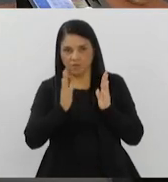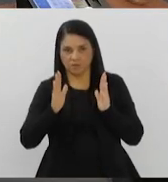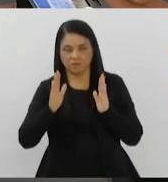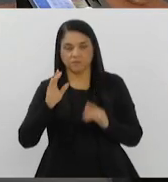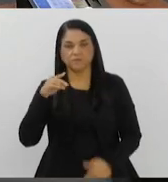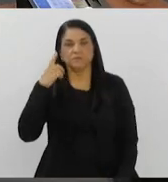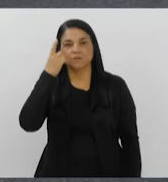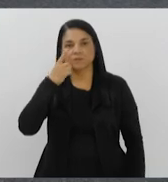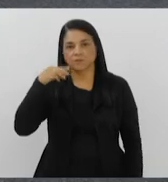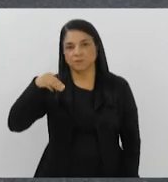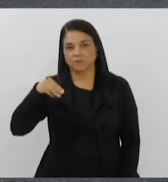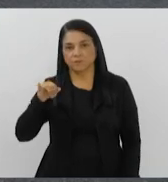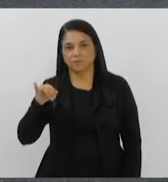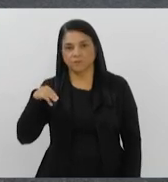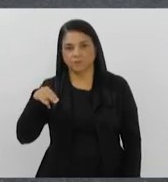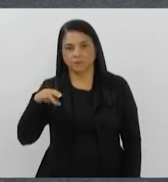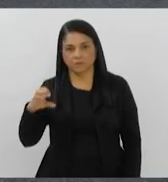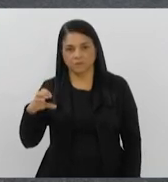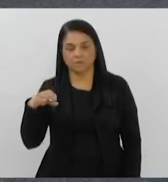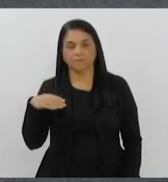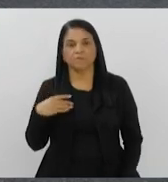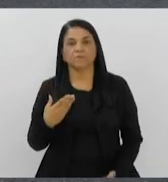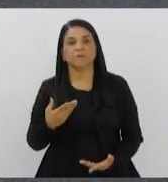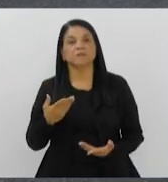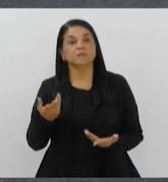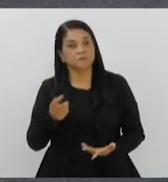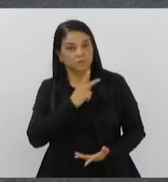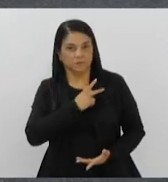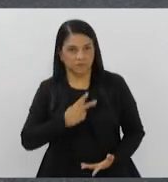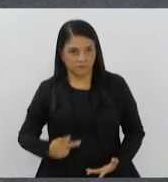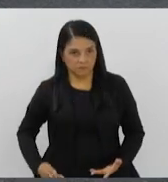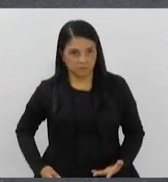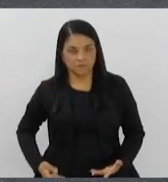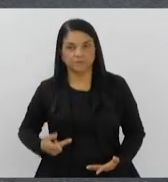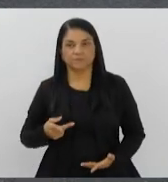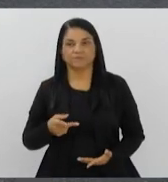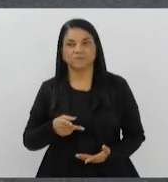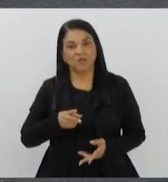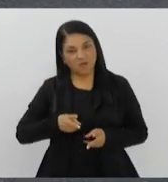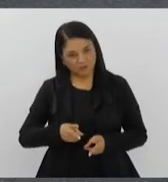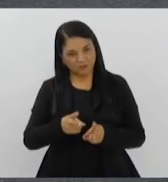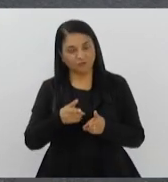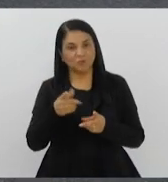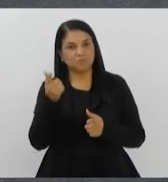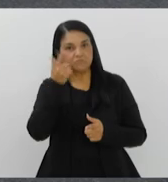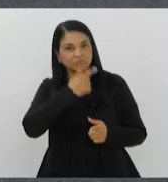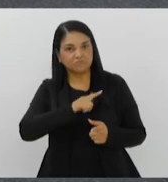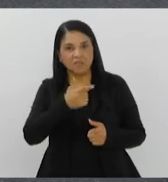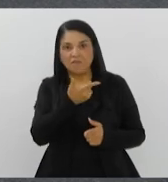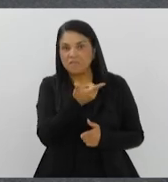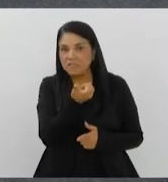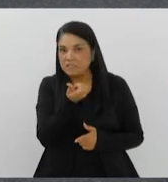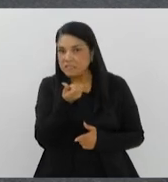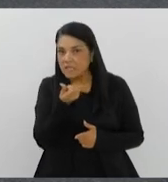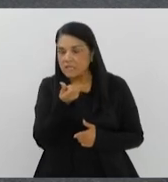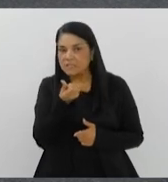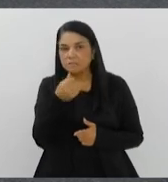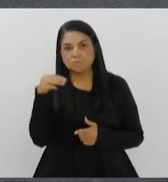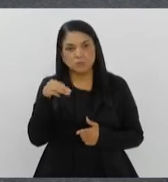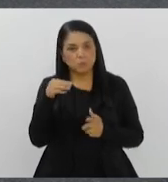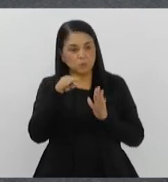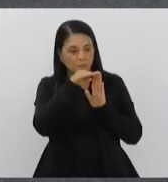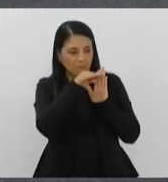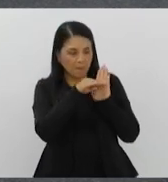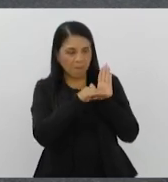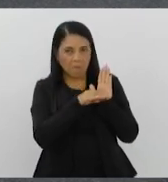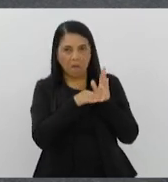Carlos Mink. Presidenta. Que Vossa Excelência continuou batendo o recorde, em 26 minutos fez a pauta toda. É